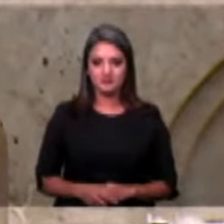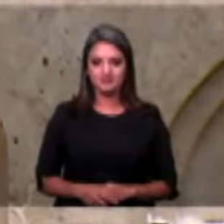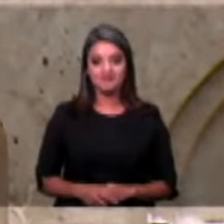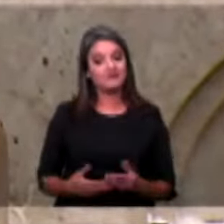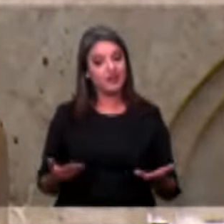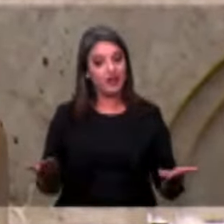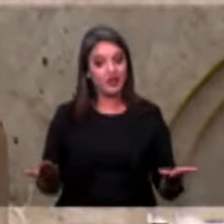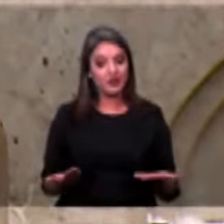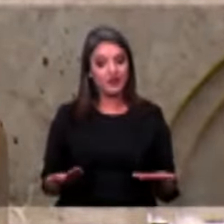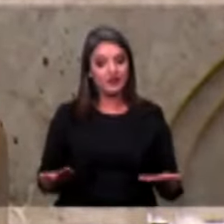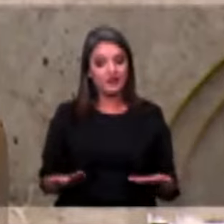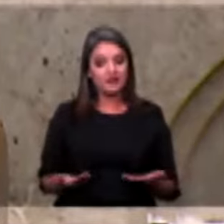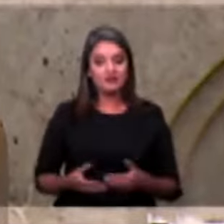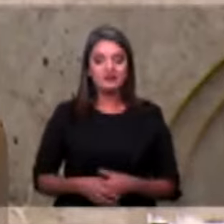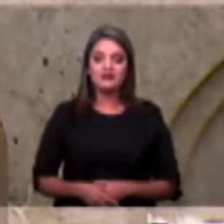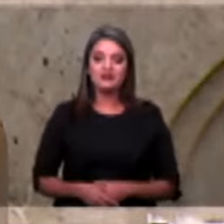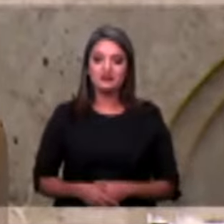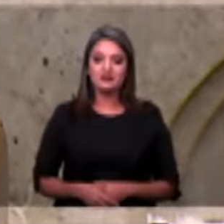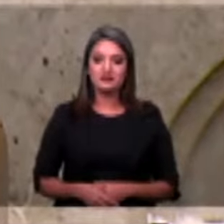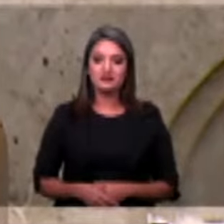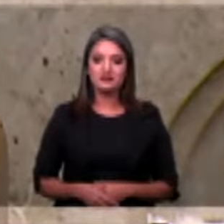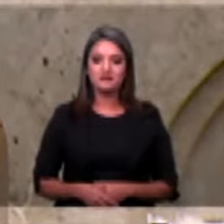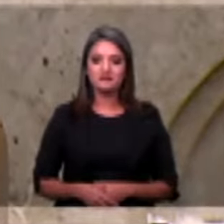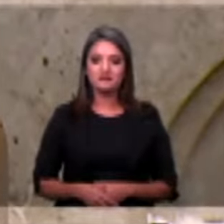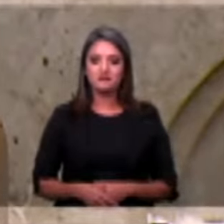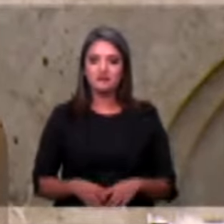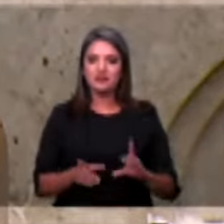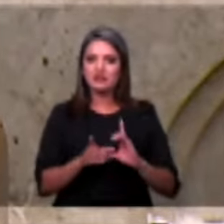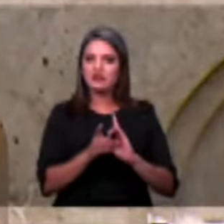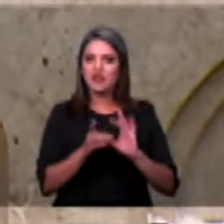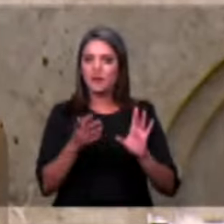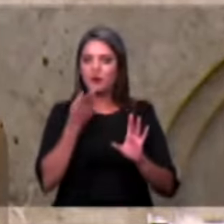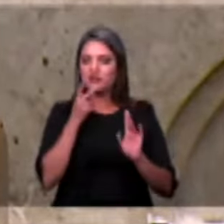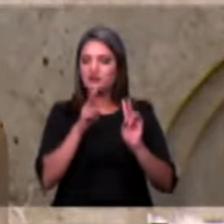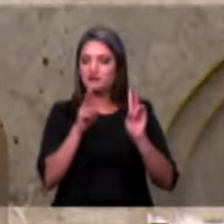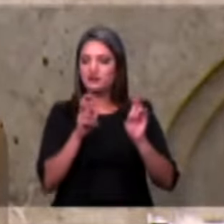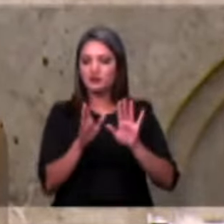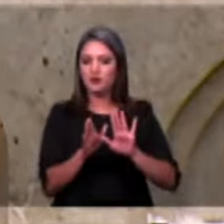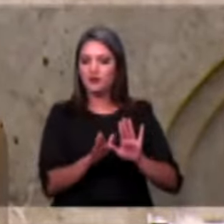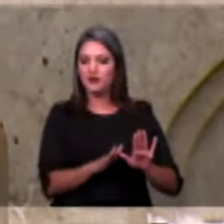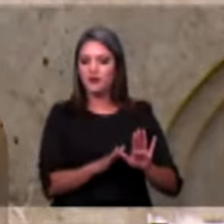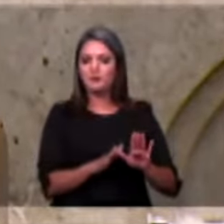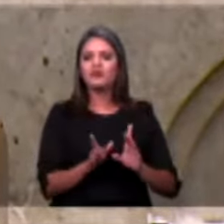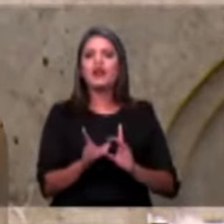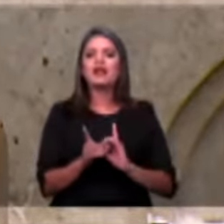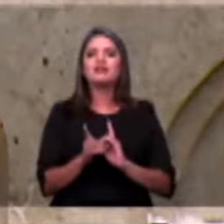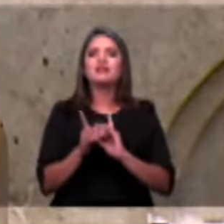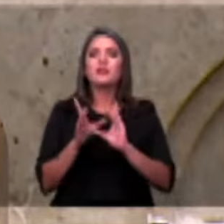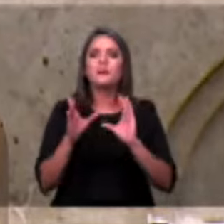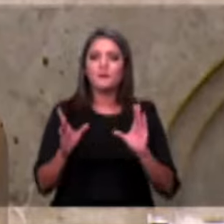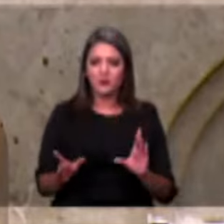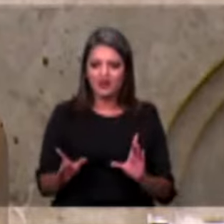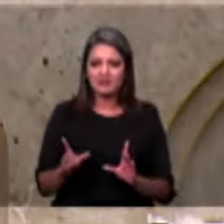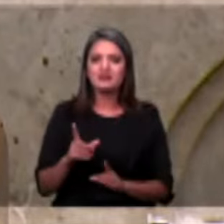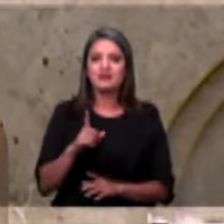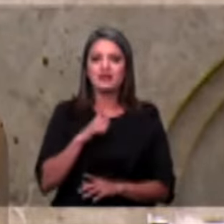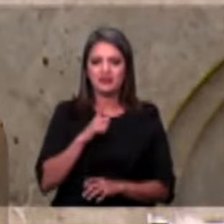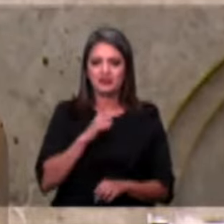Agora, deixemos falar a democracia. A democracia consagrada em